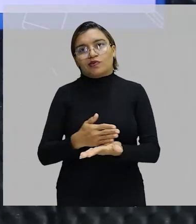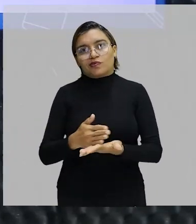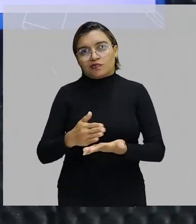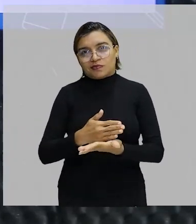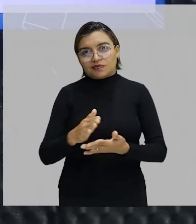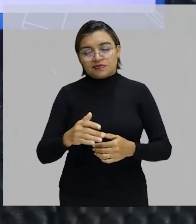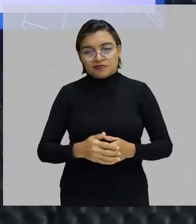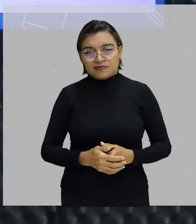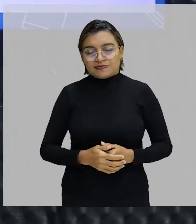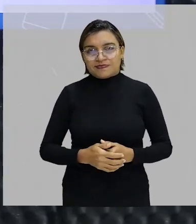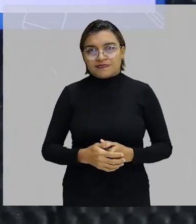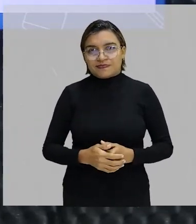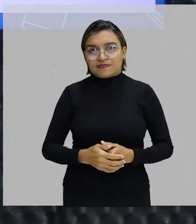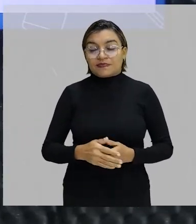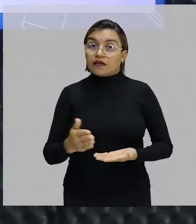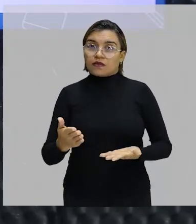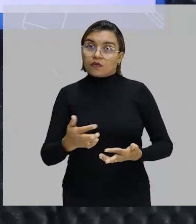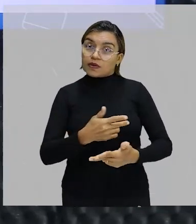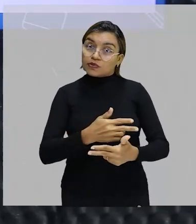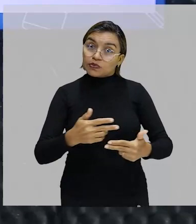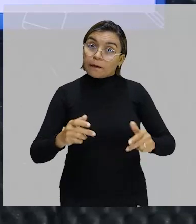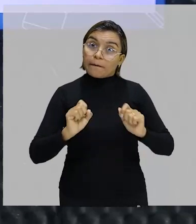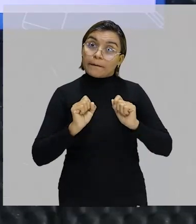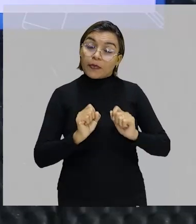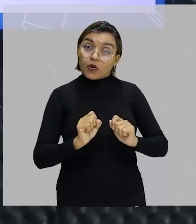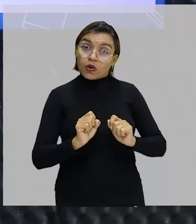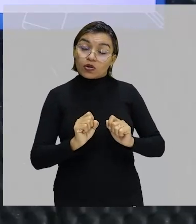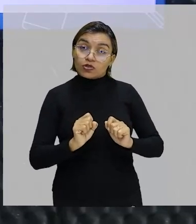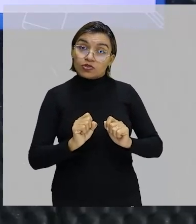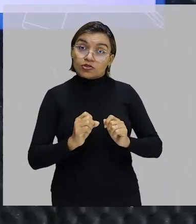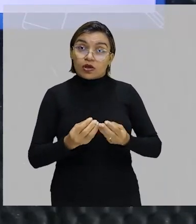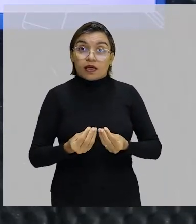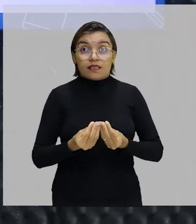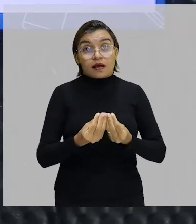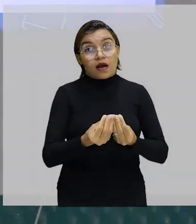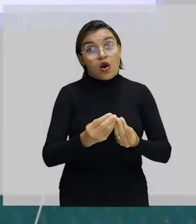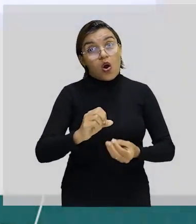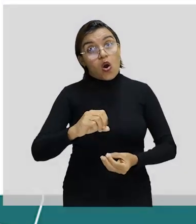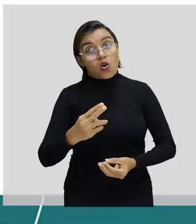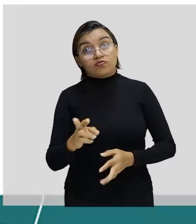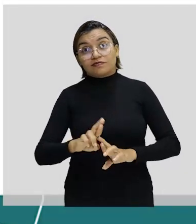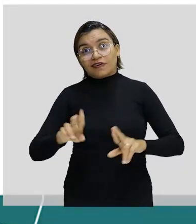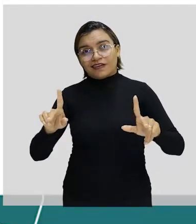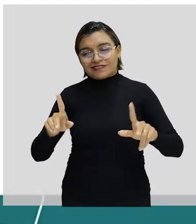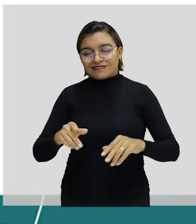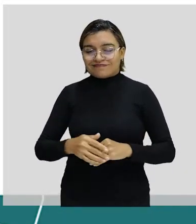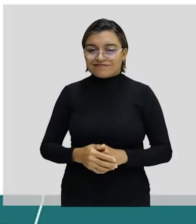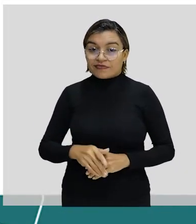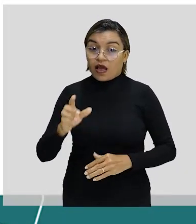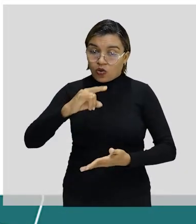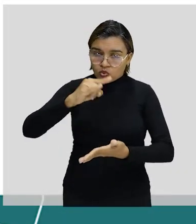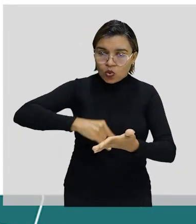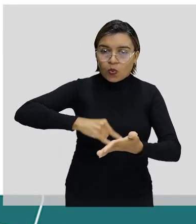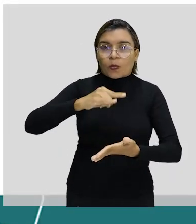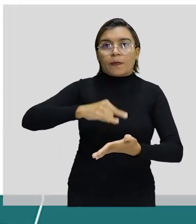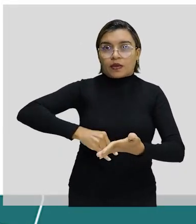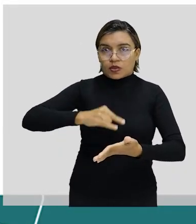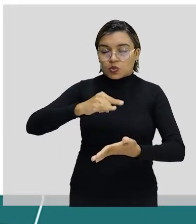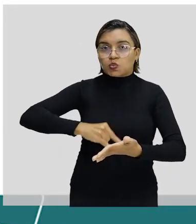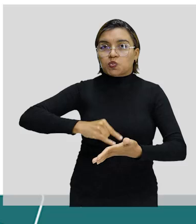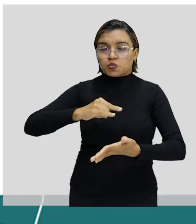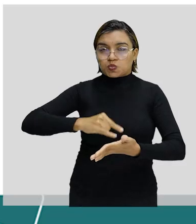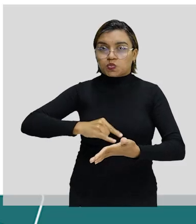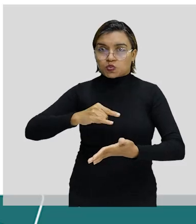e este algo pode ser concedido ou não, tá bom? É um documento, o requerimento é um